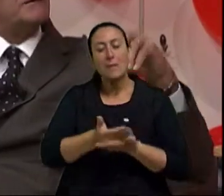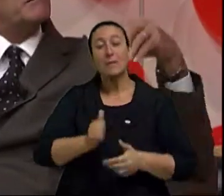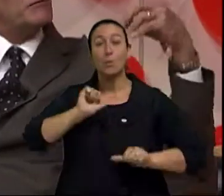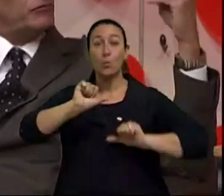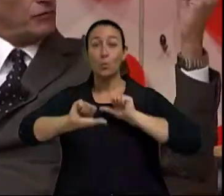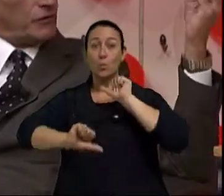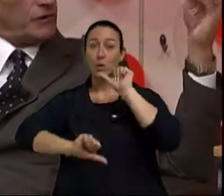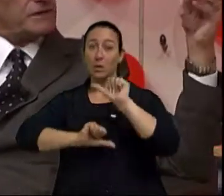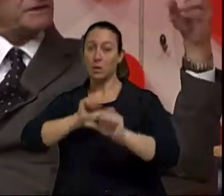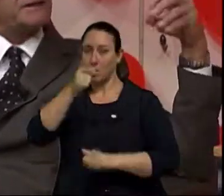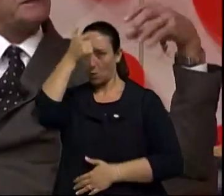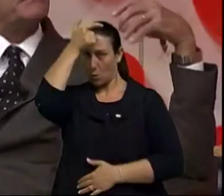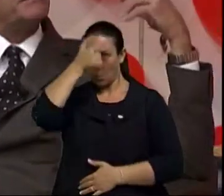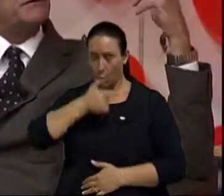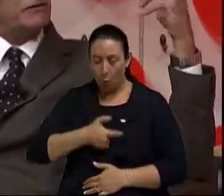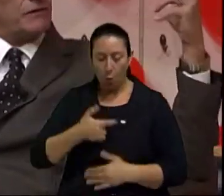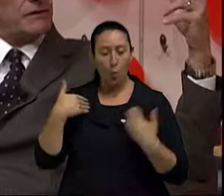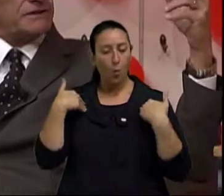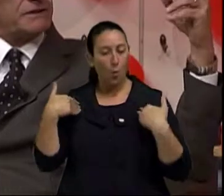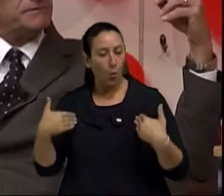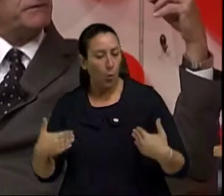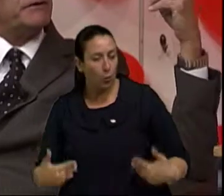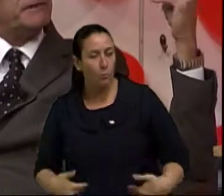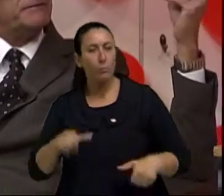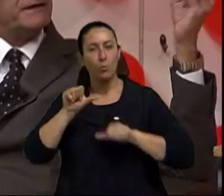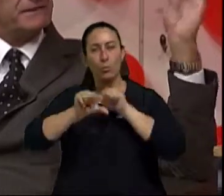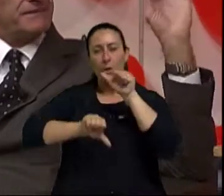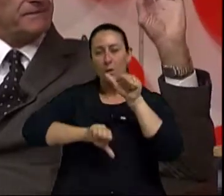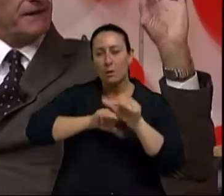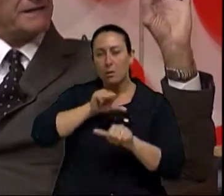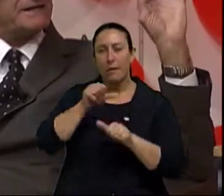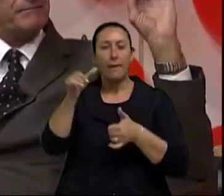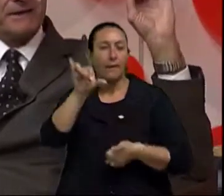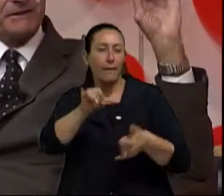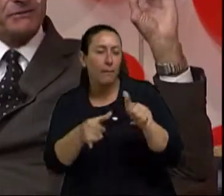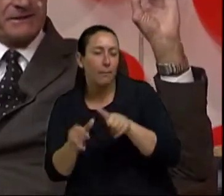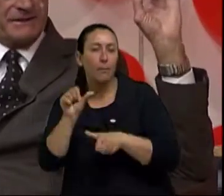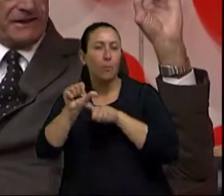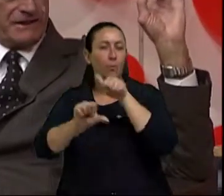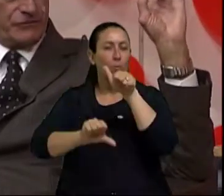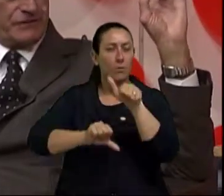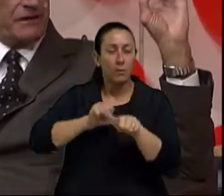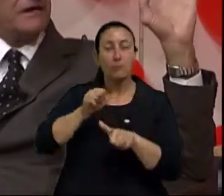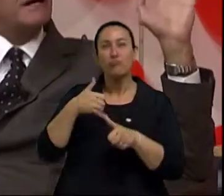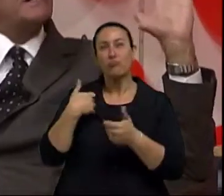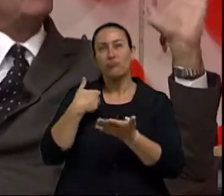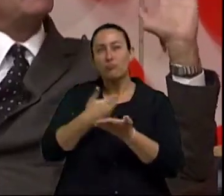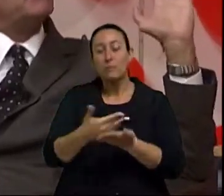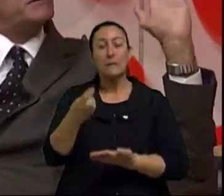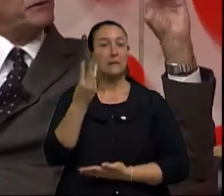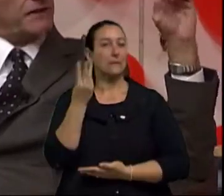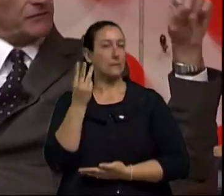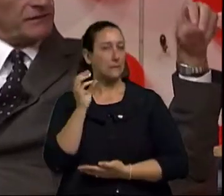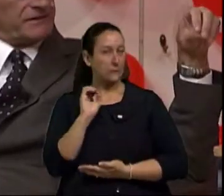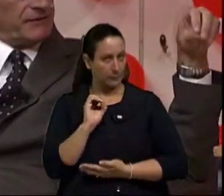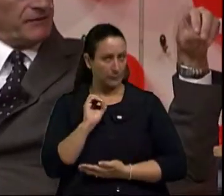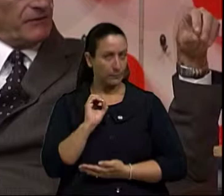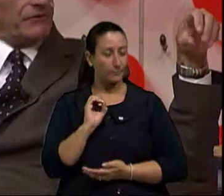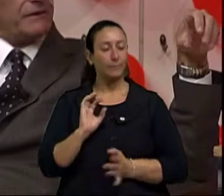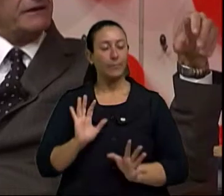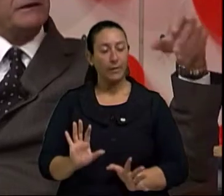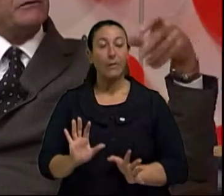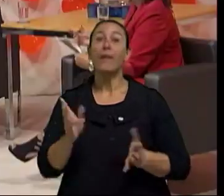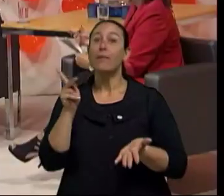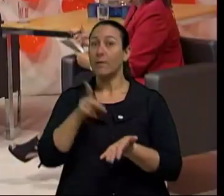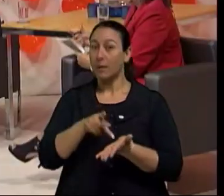modificações morfológicas, fisiológicas, bioquímicas, enzimáticas a partir dos 30 anos. Claro que essas modificações, certo,